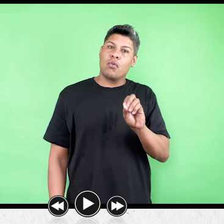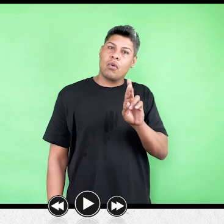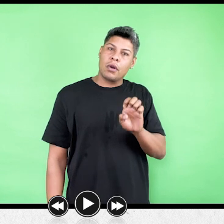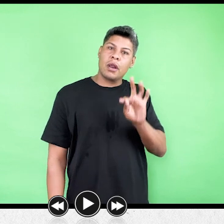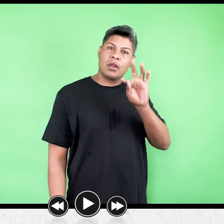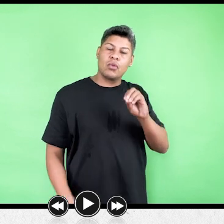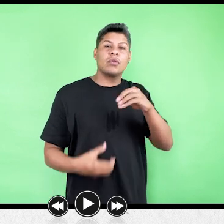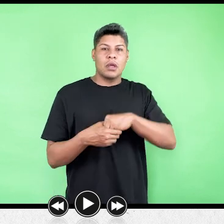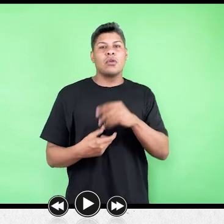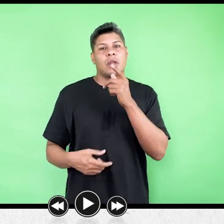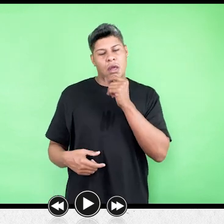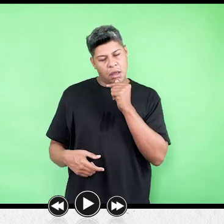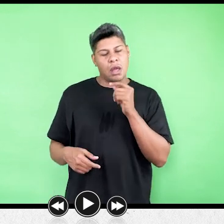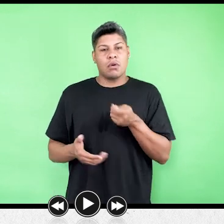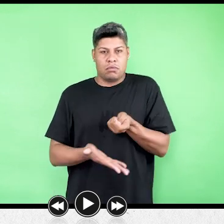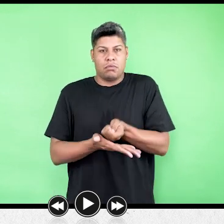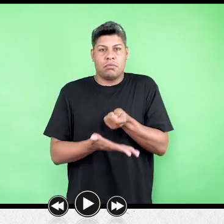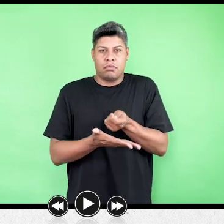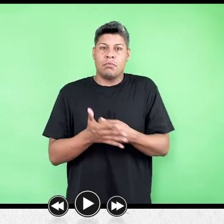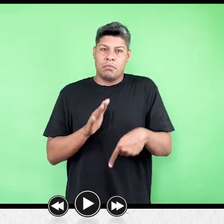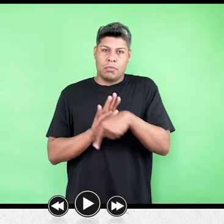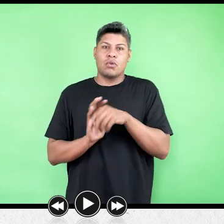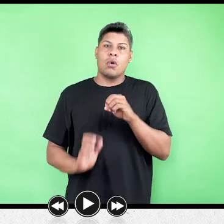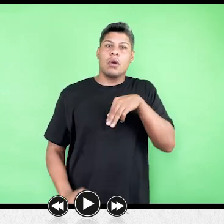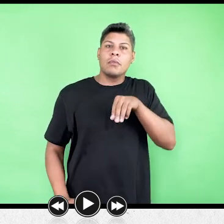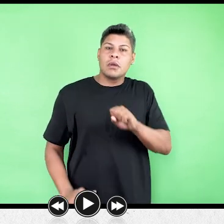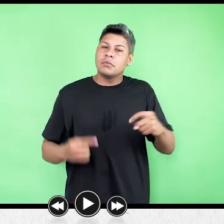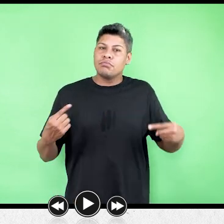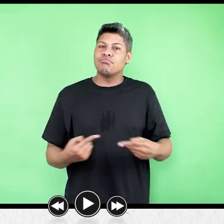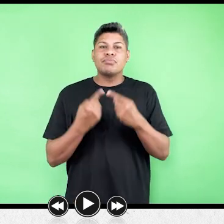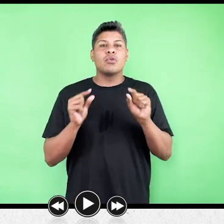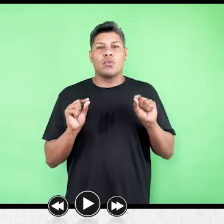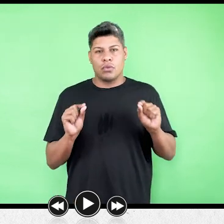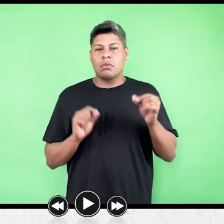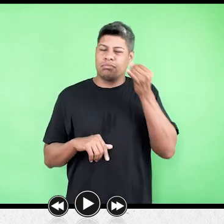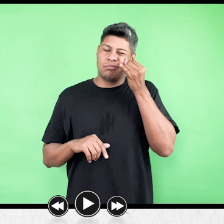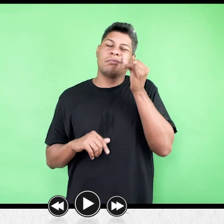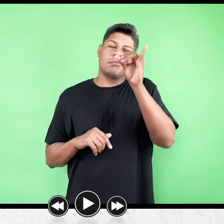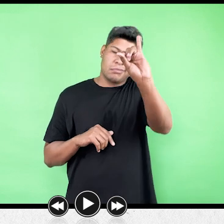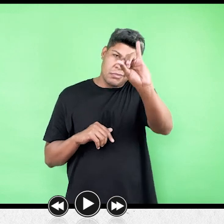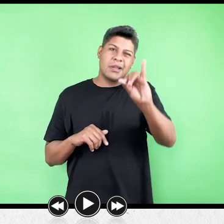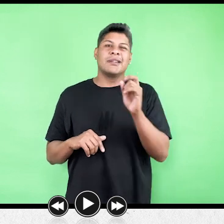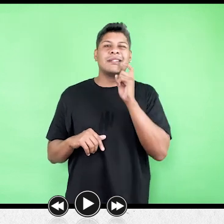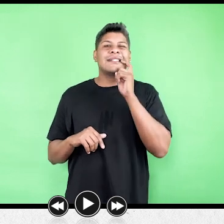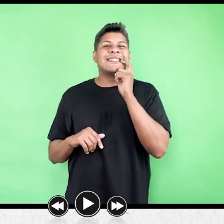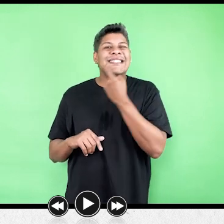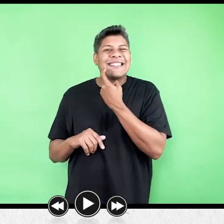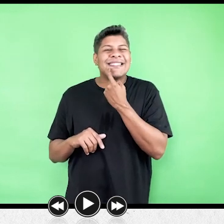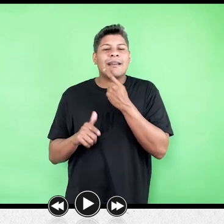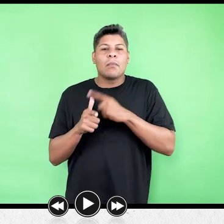água, sendo também uma obrigação do Ministério da Saúde, muito relacionado pela prevenção das cáries dentárias no